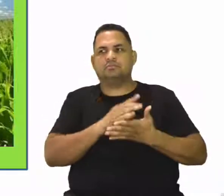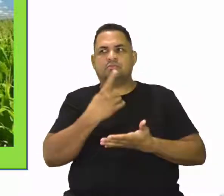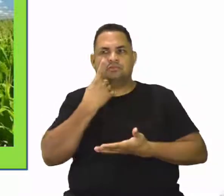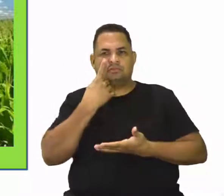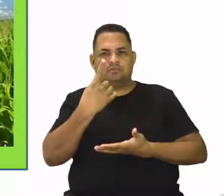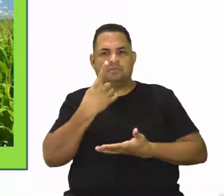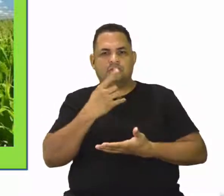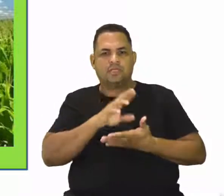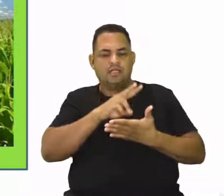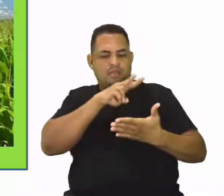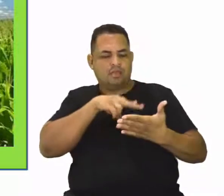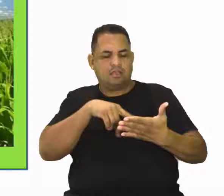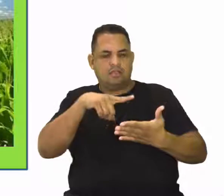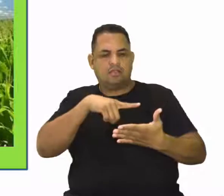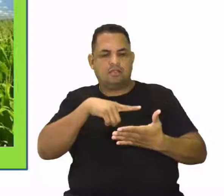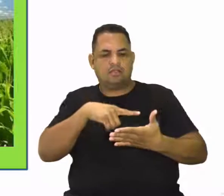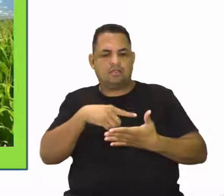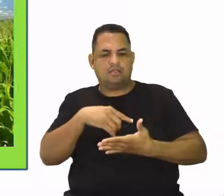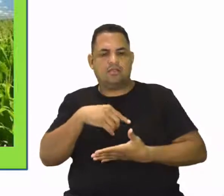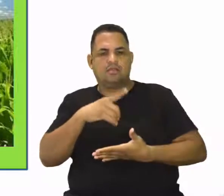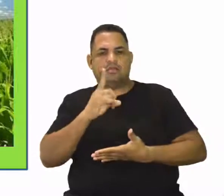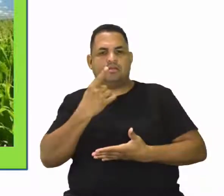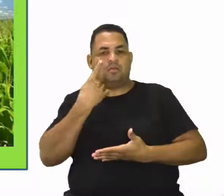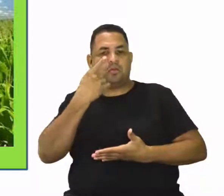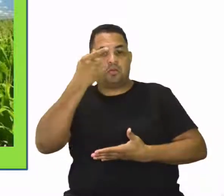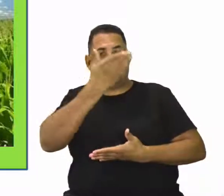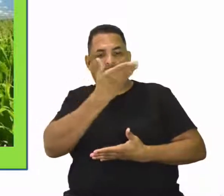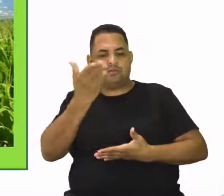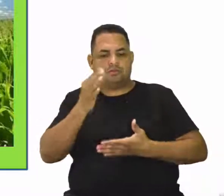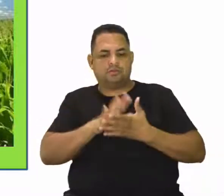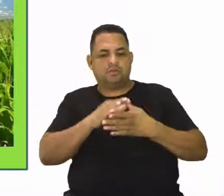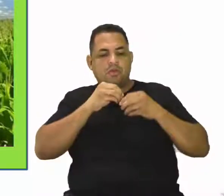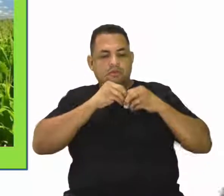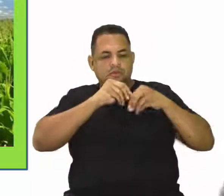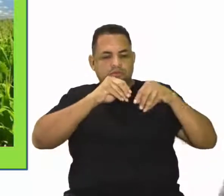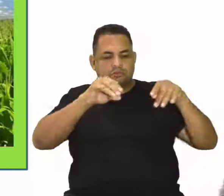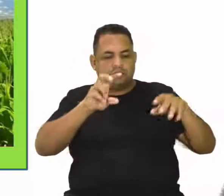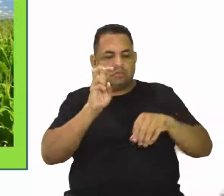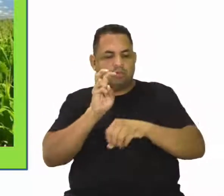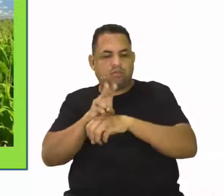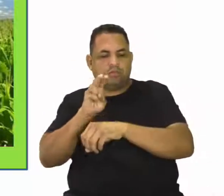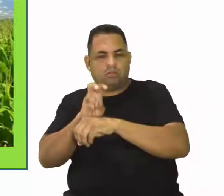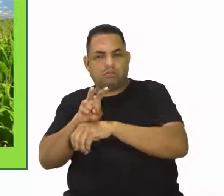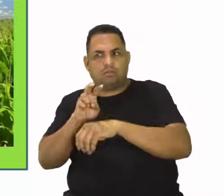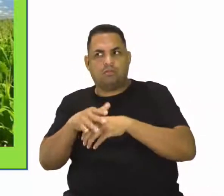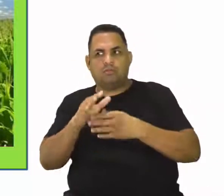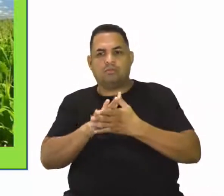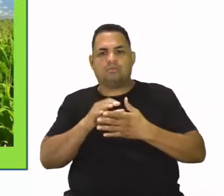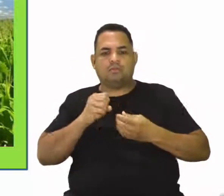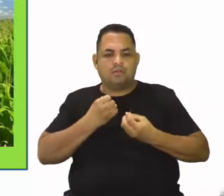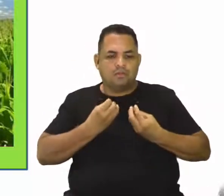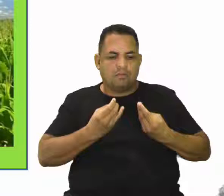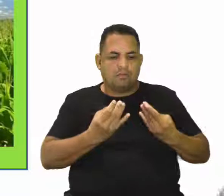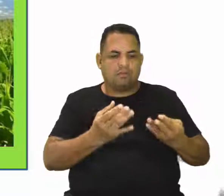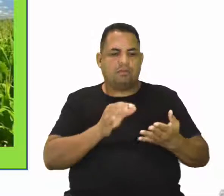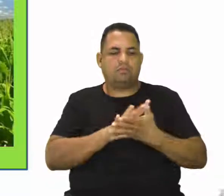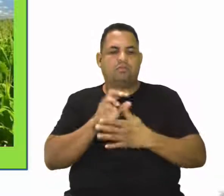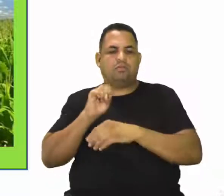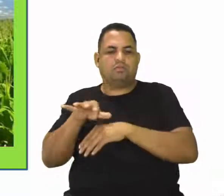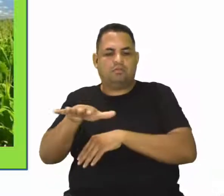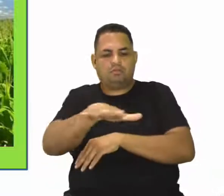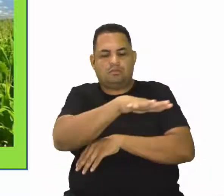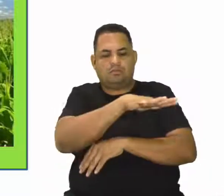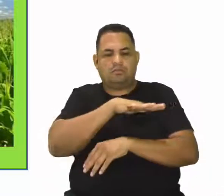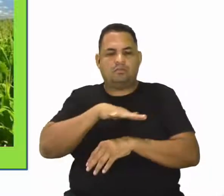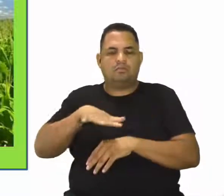Eu já li, inclusive, que tem drone que soltam inseticidas, que vai pulverizar.